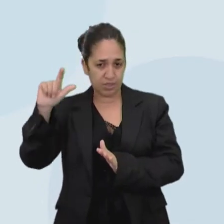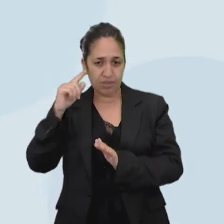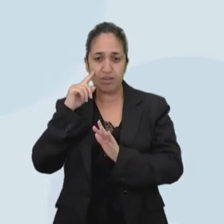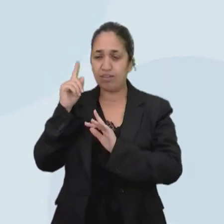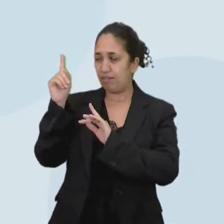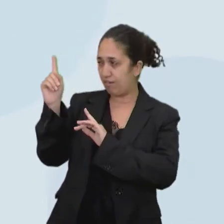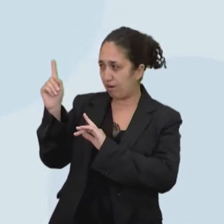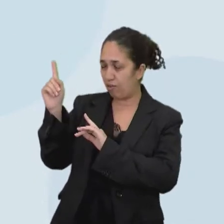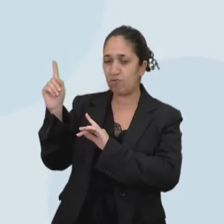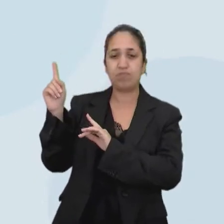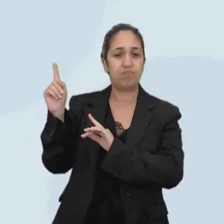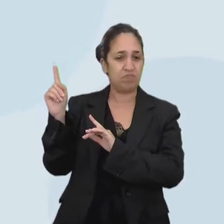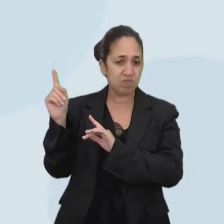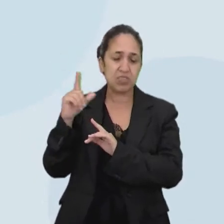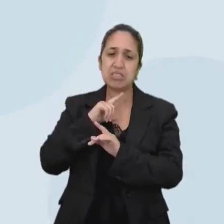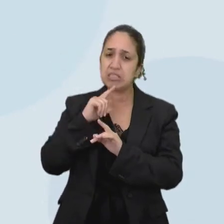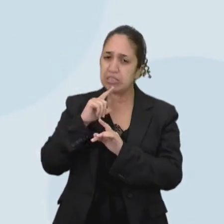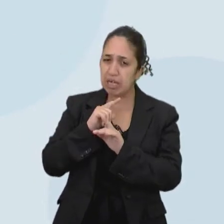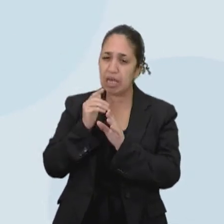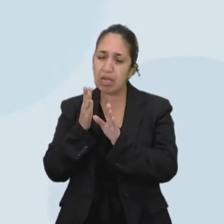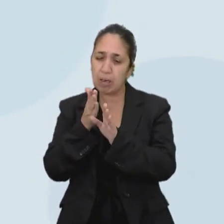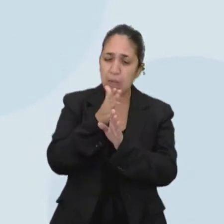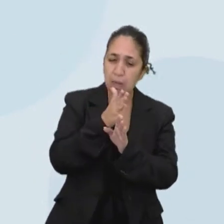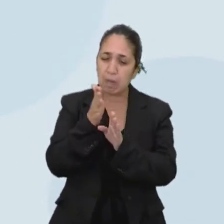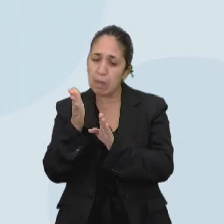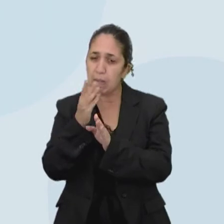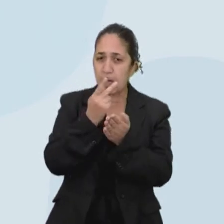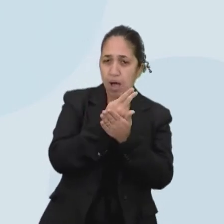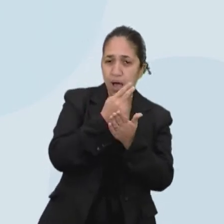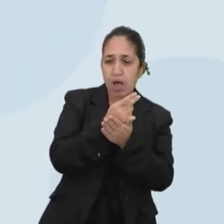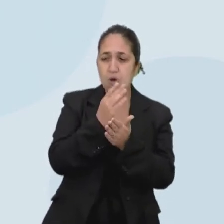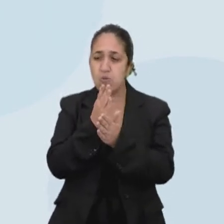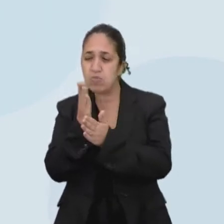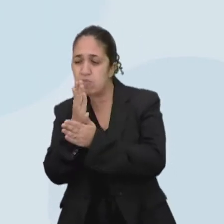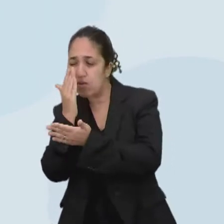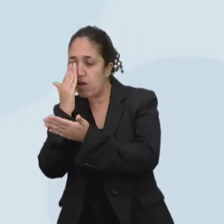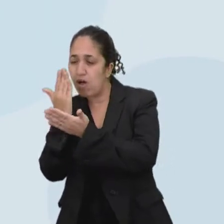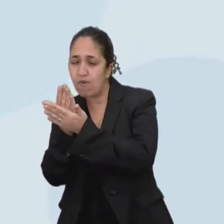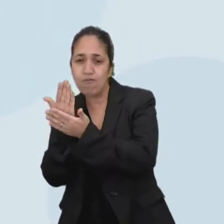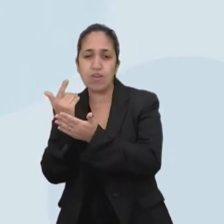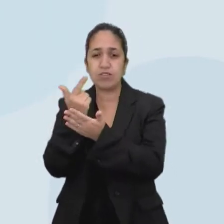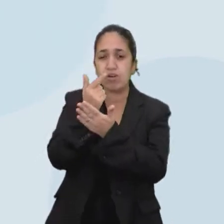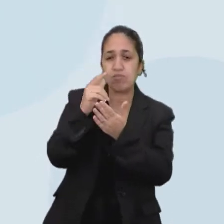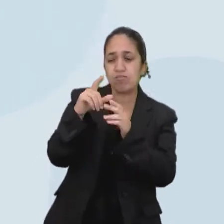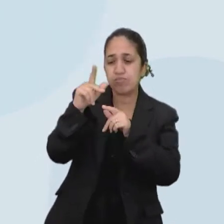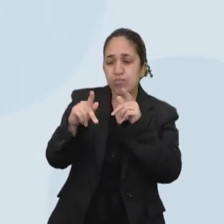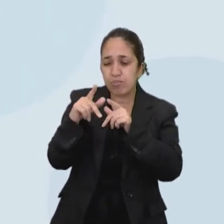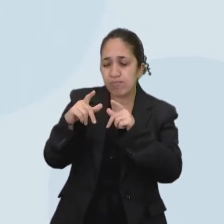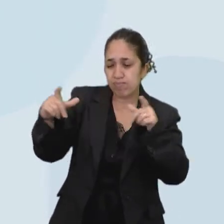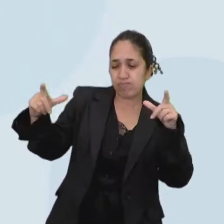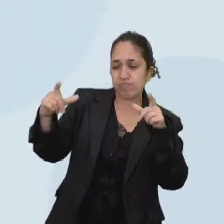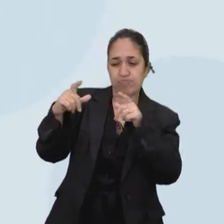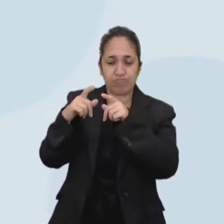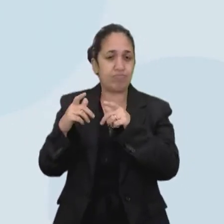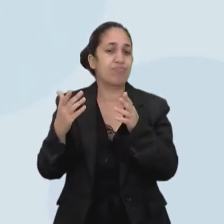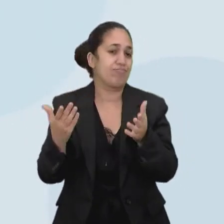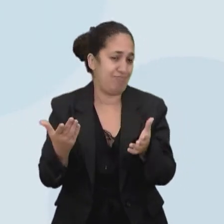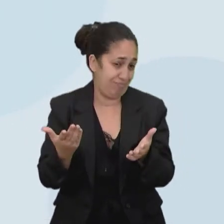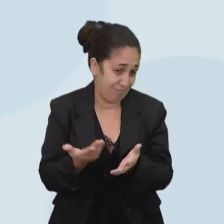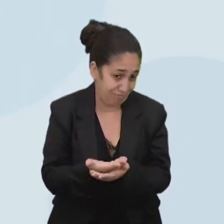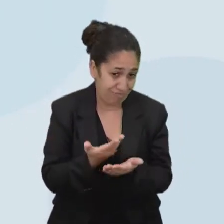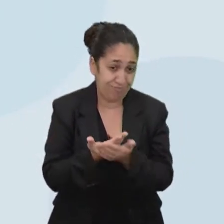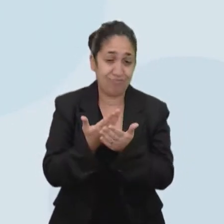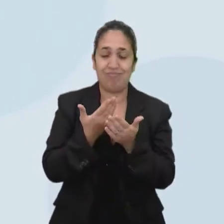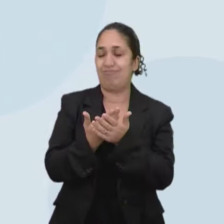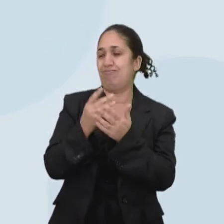também existe a margem de erro, existe o nível de confiança, existe o tamanho da população a ser estudadas,